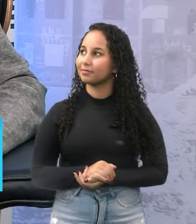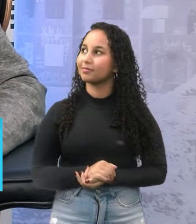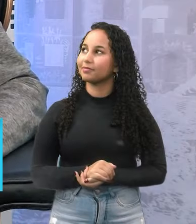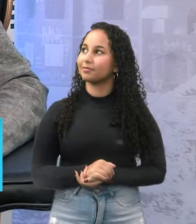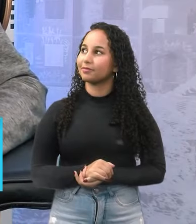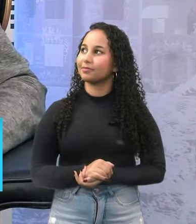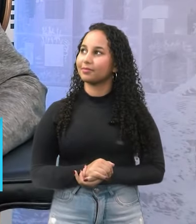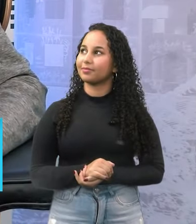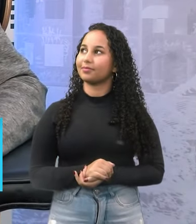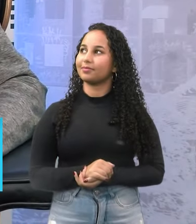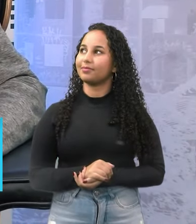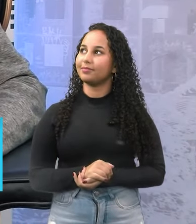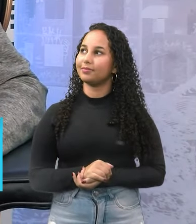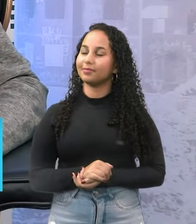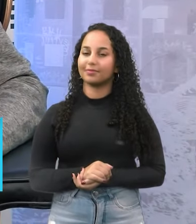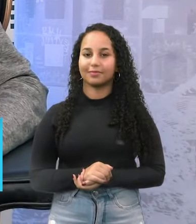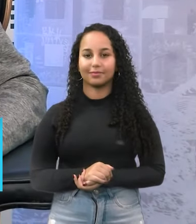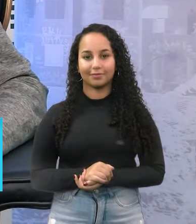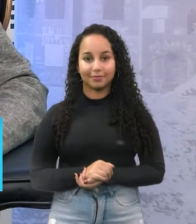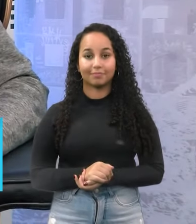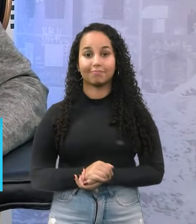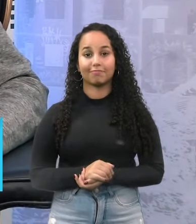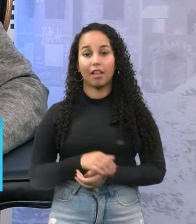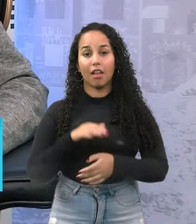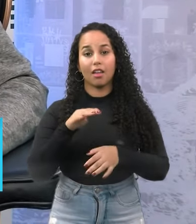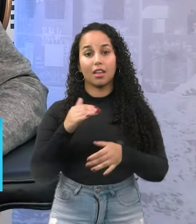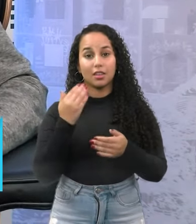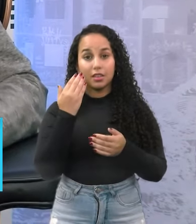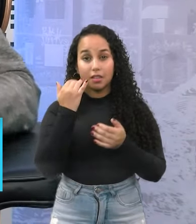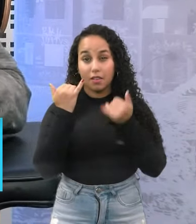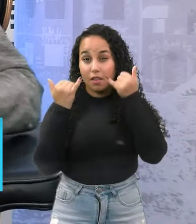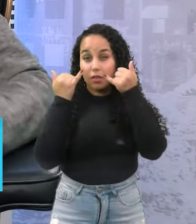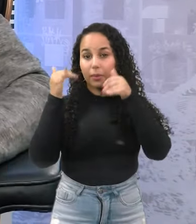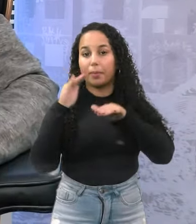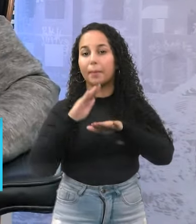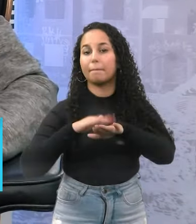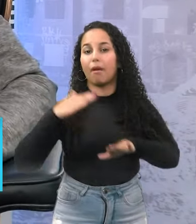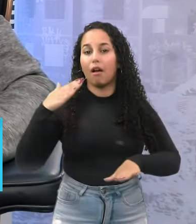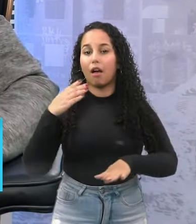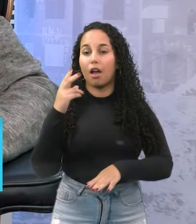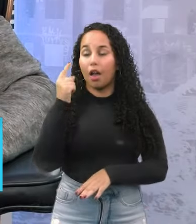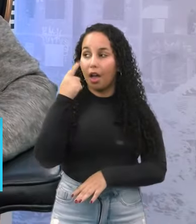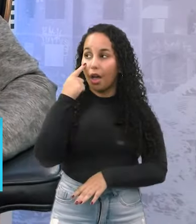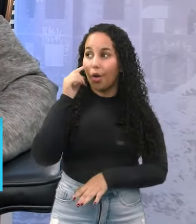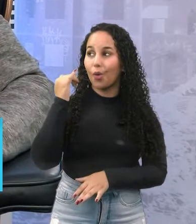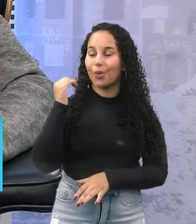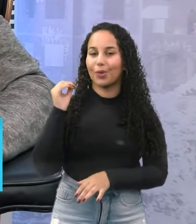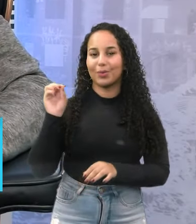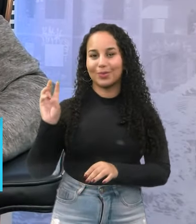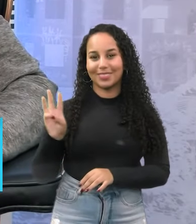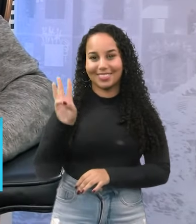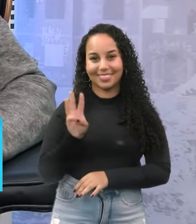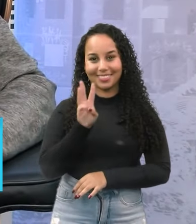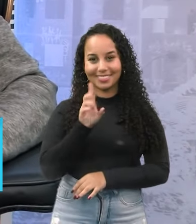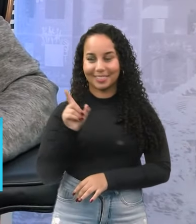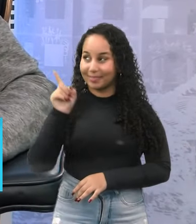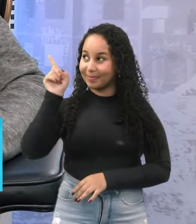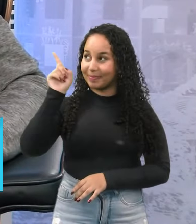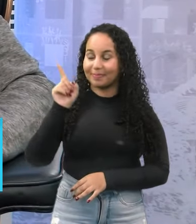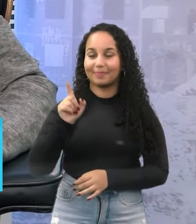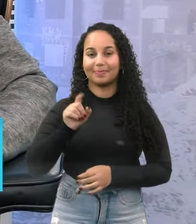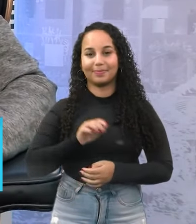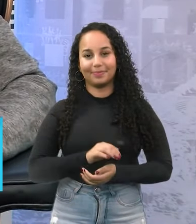Cassiano Campolina, 360, bairro Dona Clara. Para informações, veja o site do Conselho aí, ó, Conselho